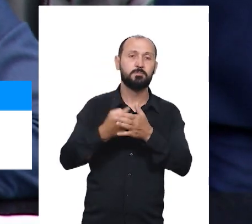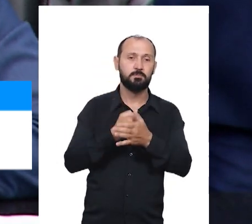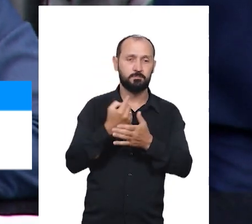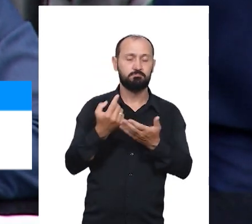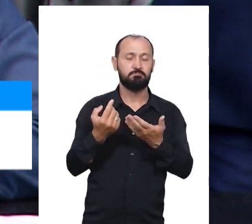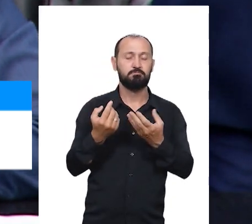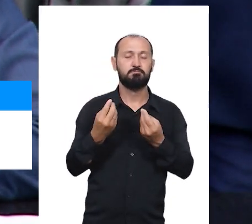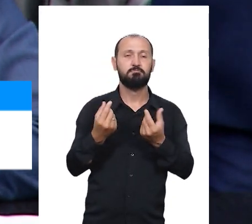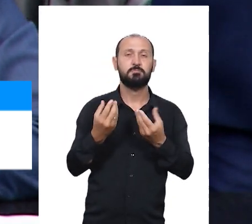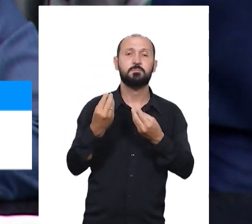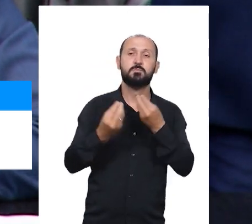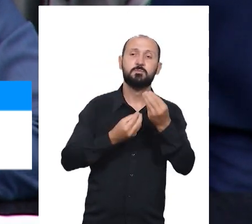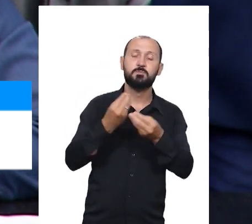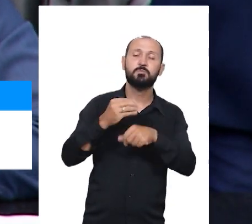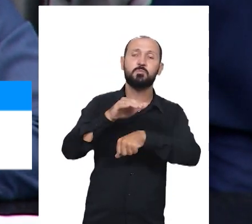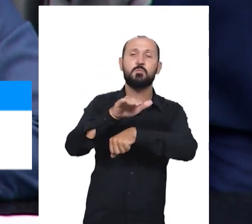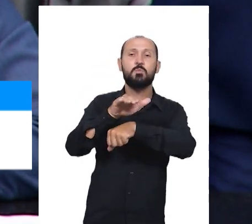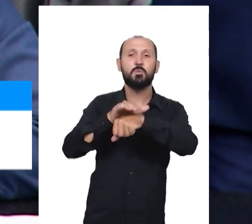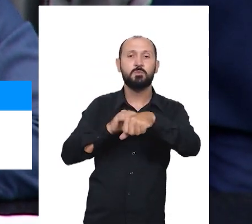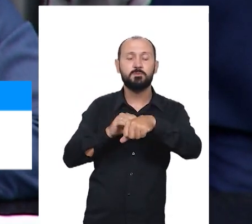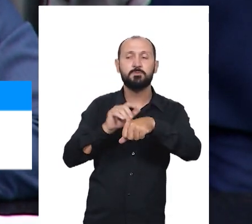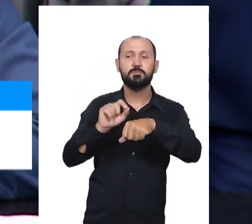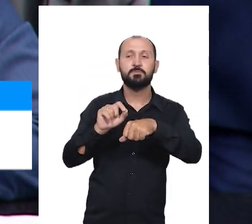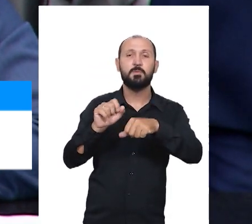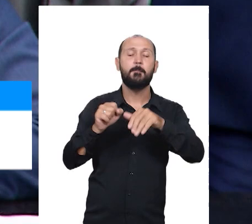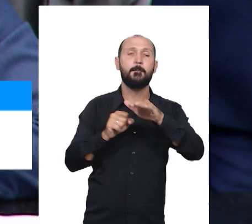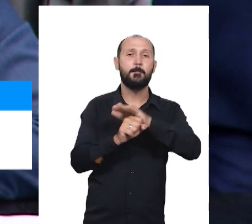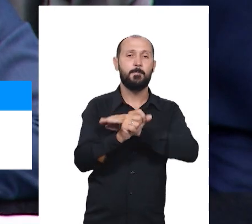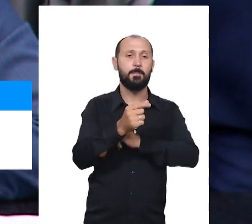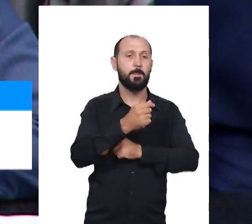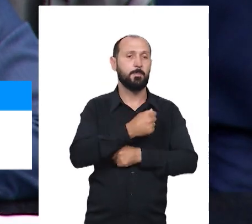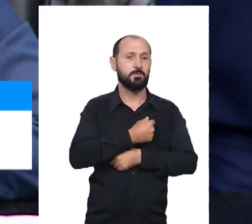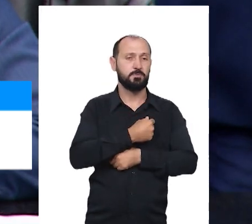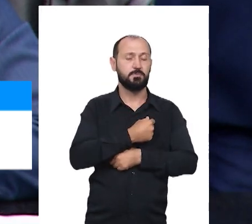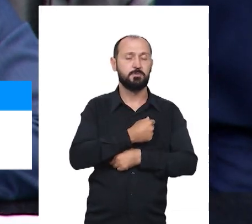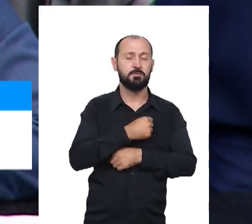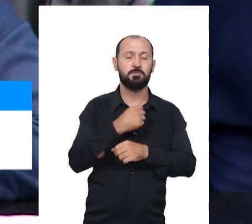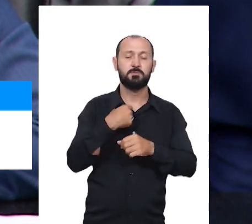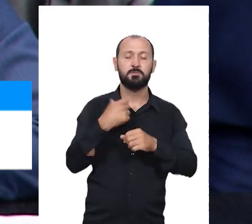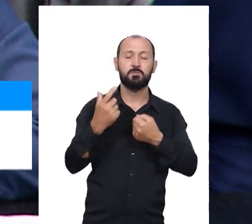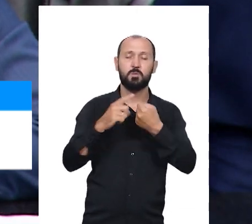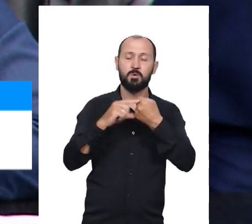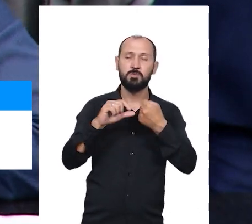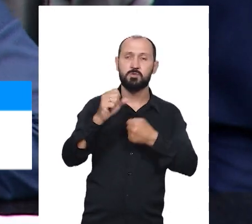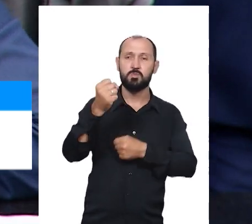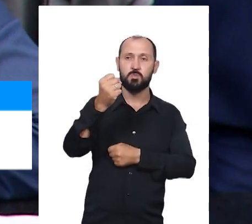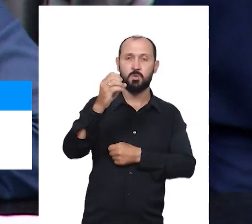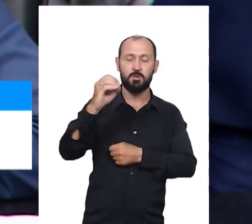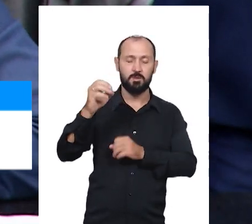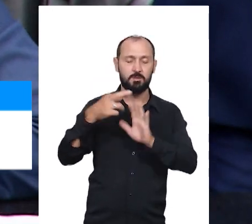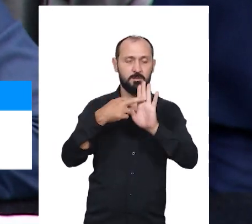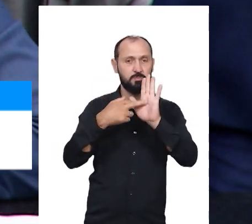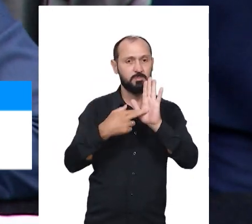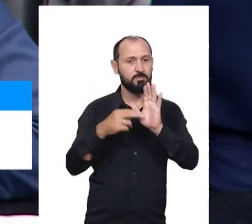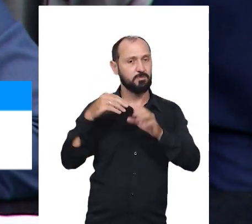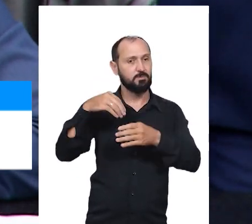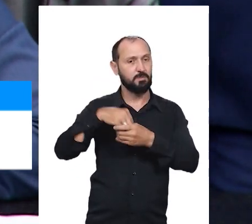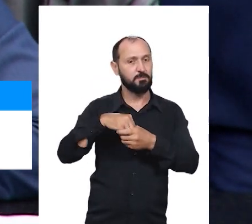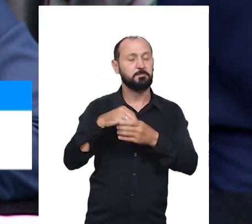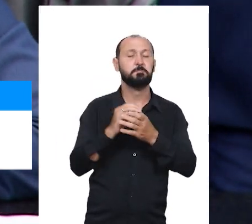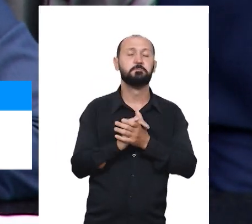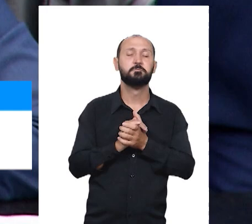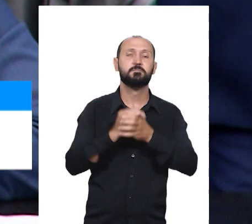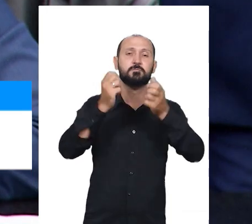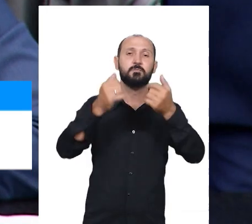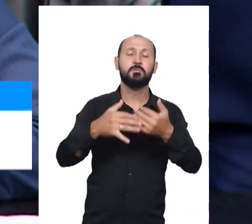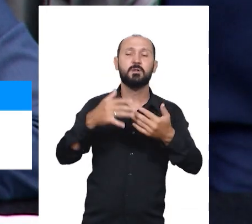a respeito de convocação e posse. O artigo 80 do Regimento Interno, ele